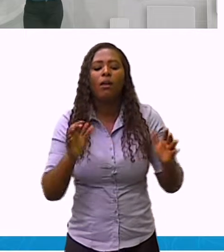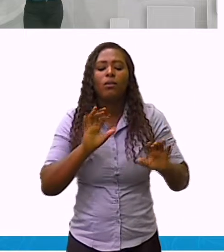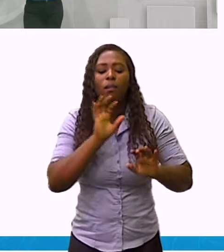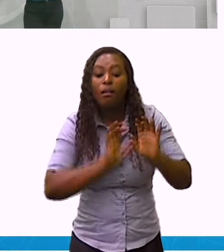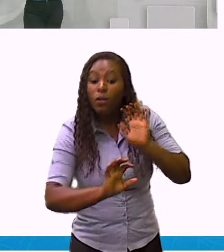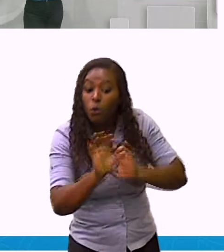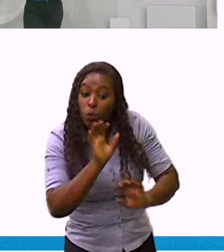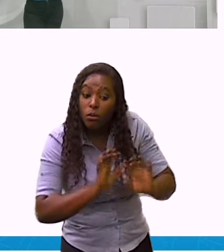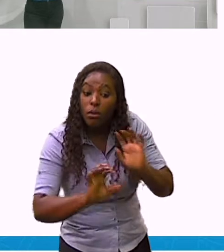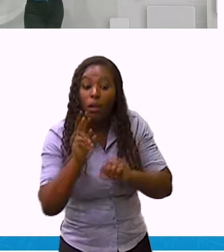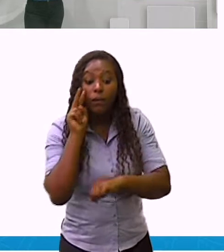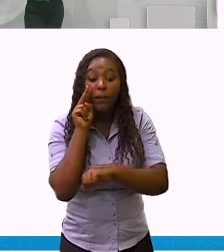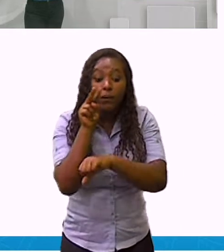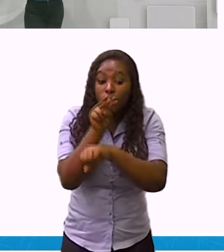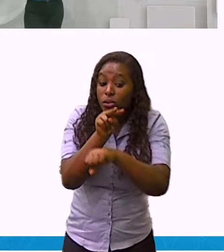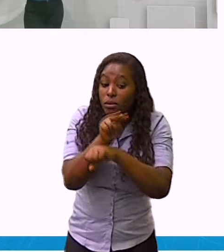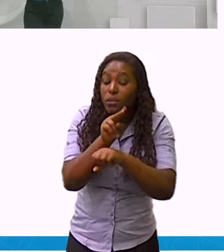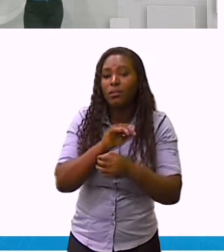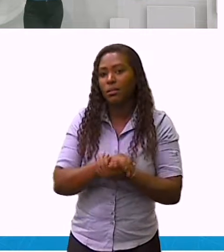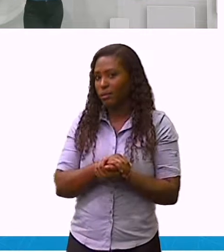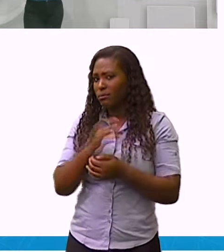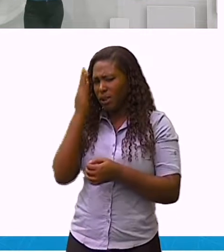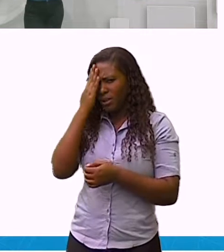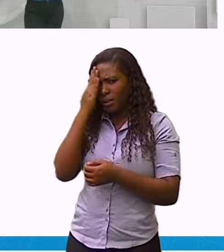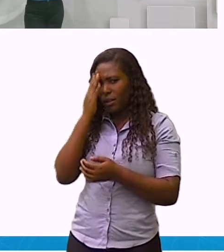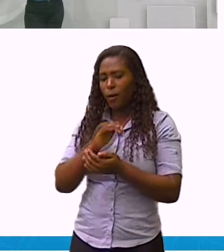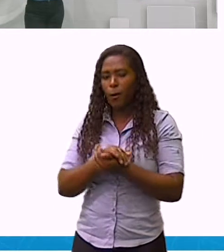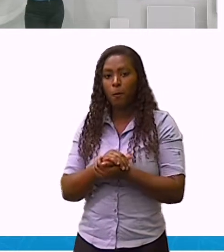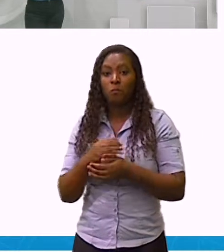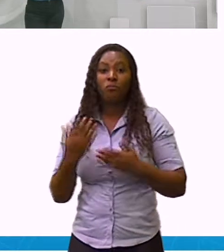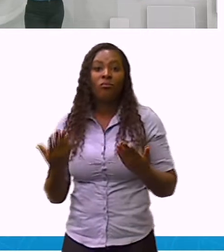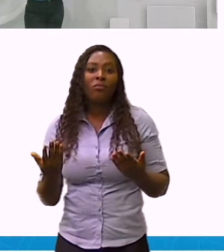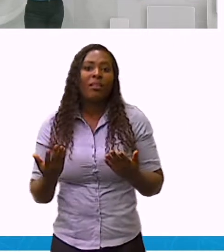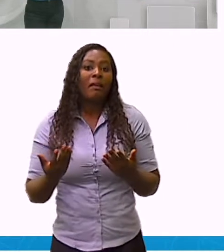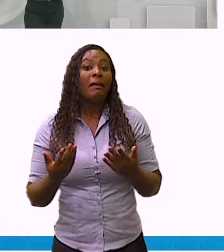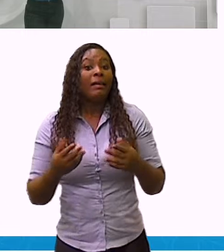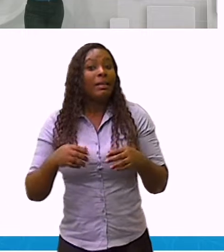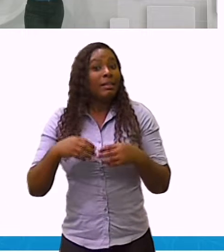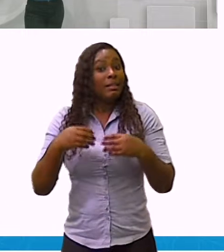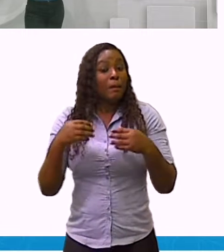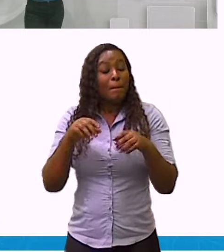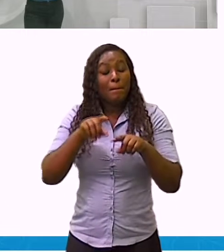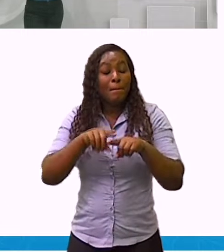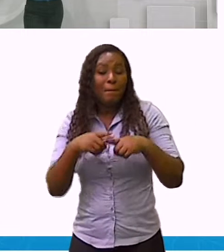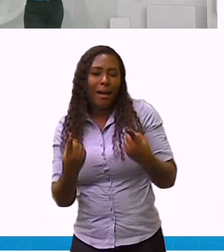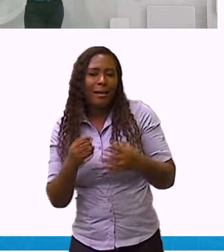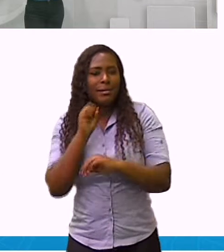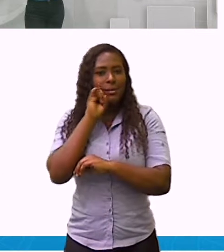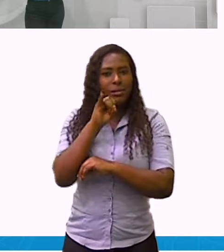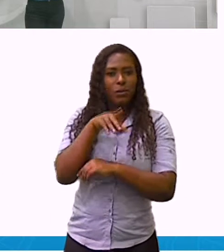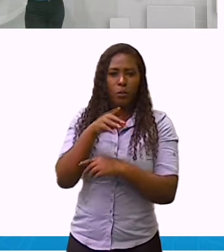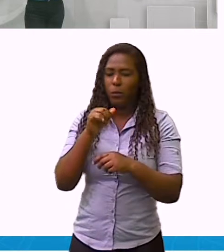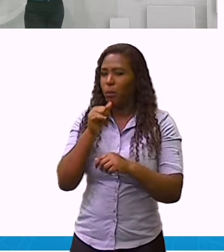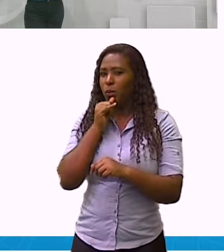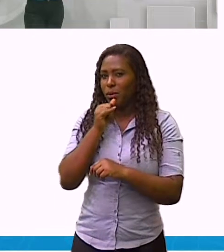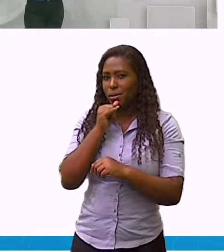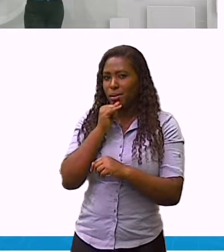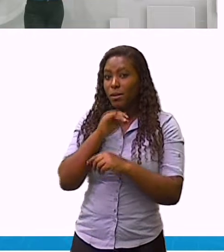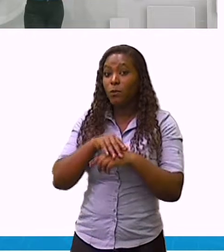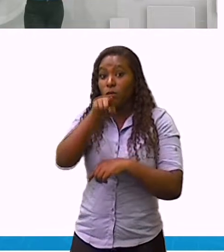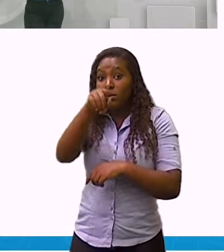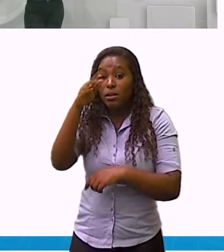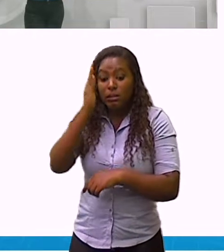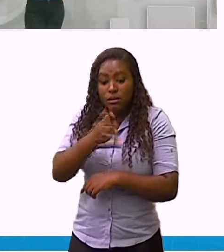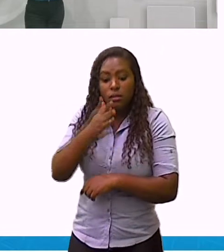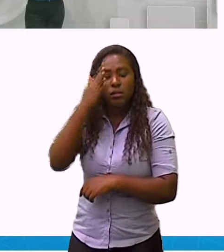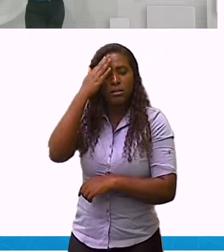prever algo que não conhece. Já quando se tem ciência do possível dano e como evitá-lo, você pode